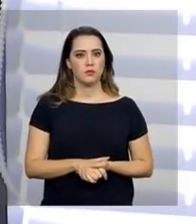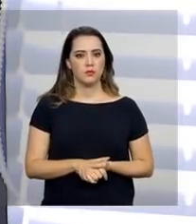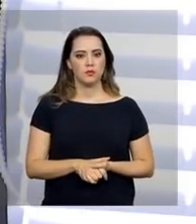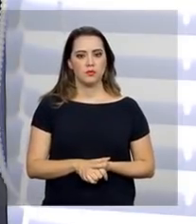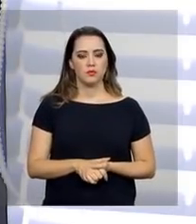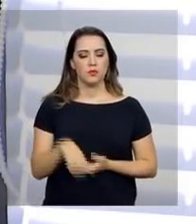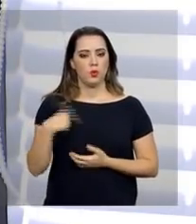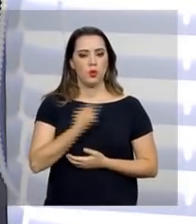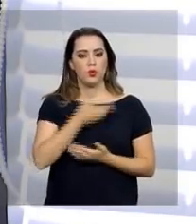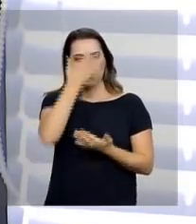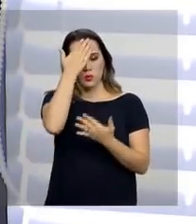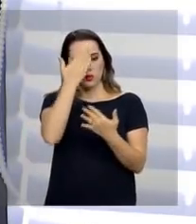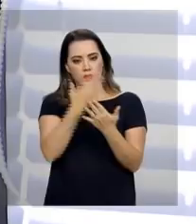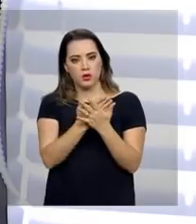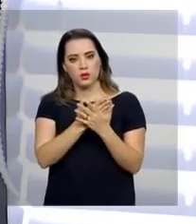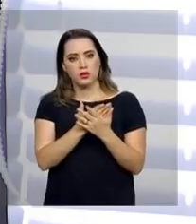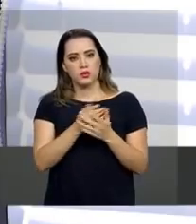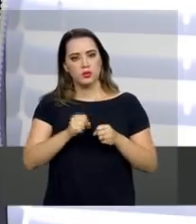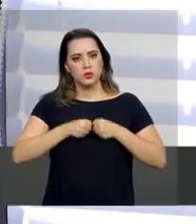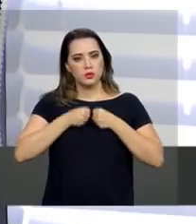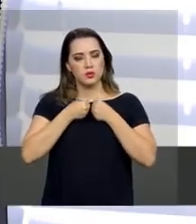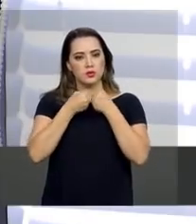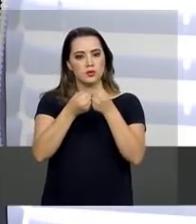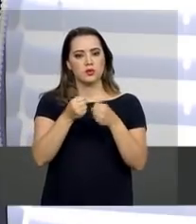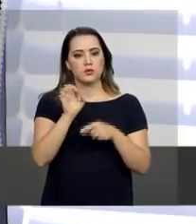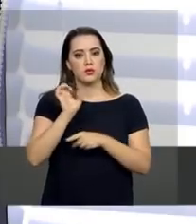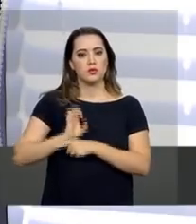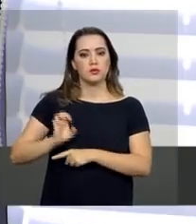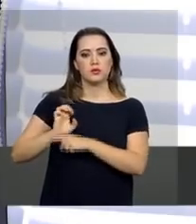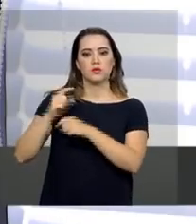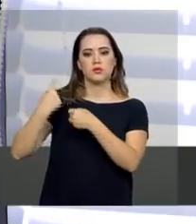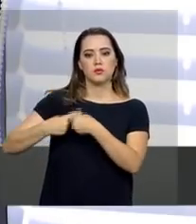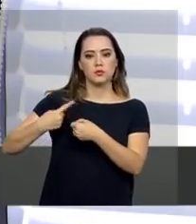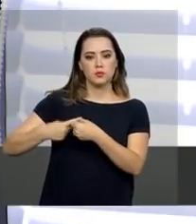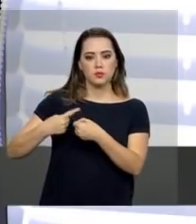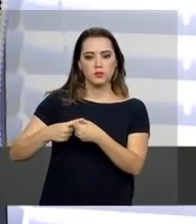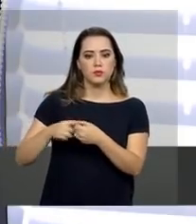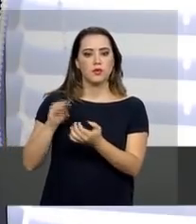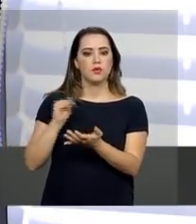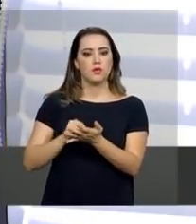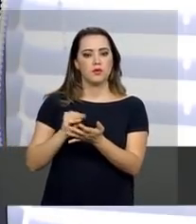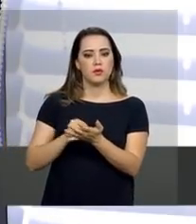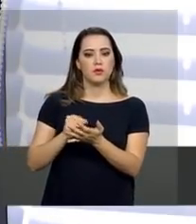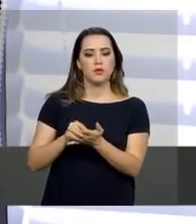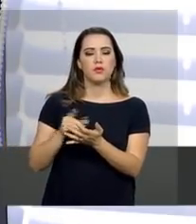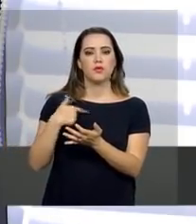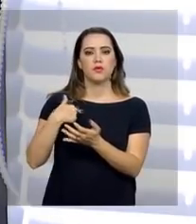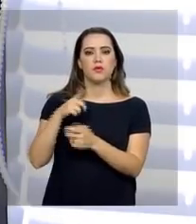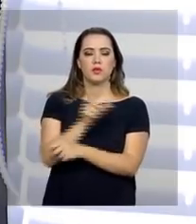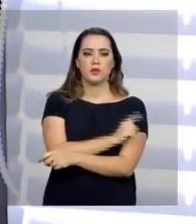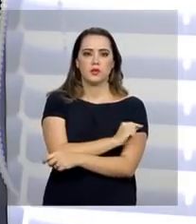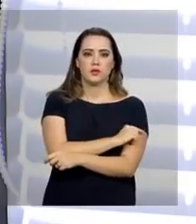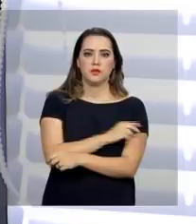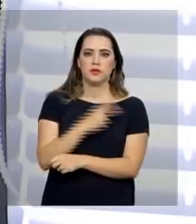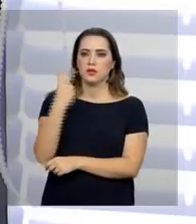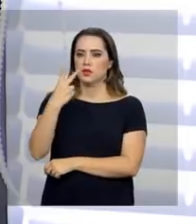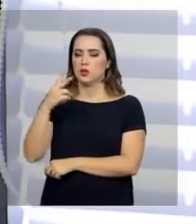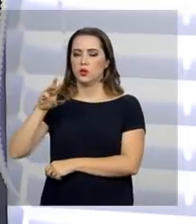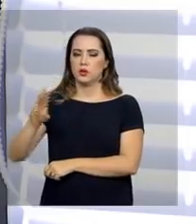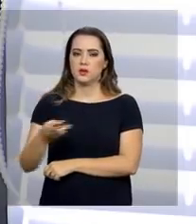que orar um esforço concentrado dos estados e municípios nós é falta uma vacinar em torno de dois milhões e meio de crianças